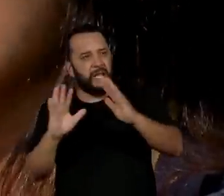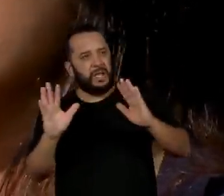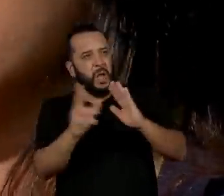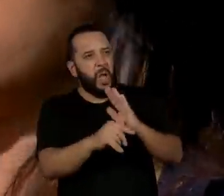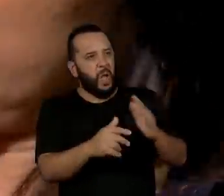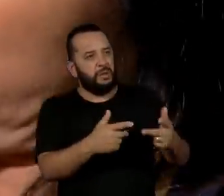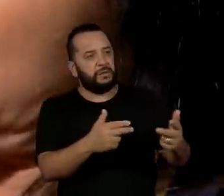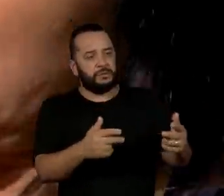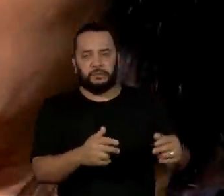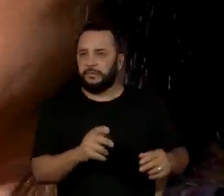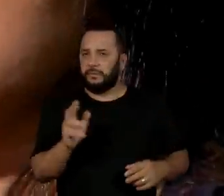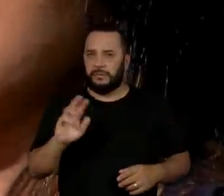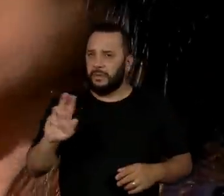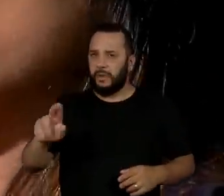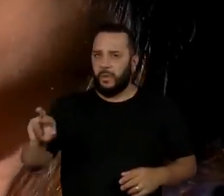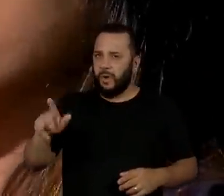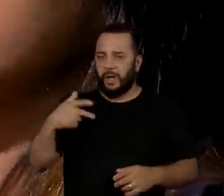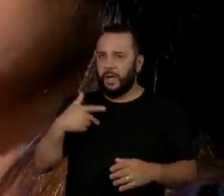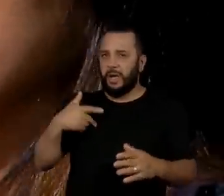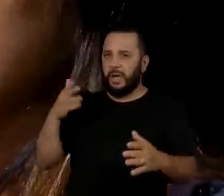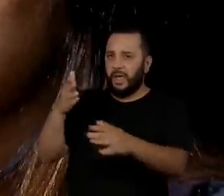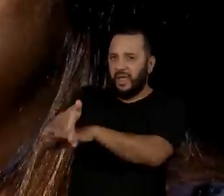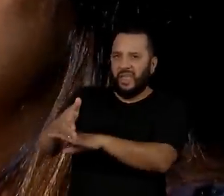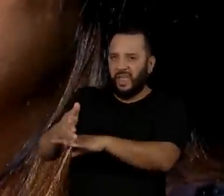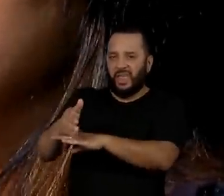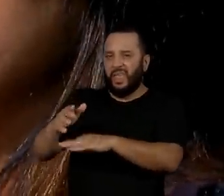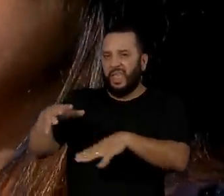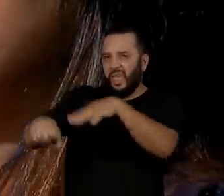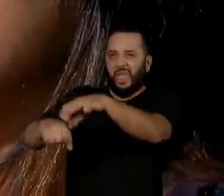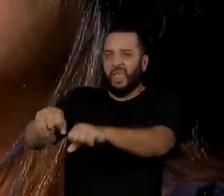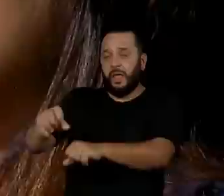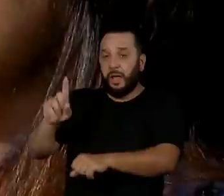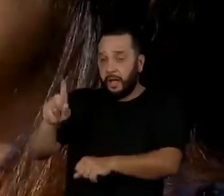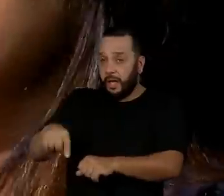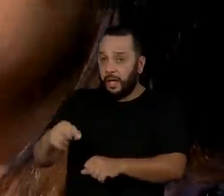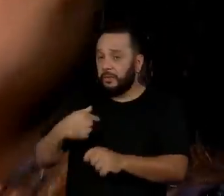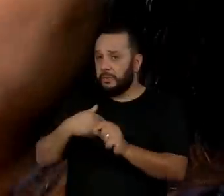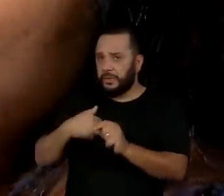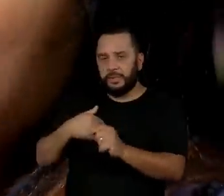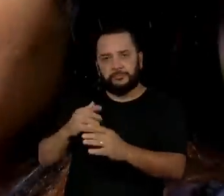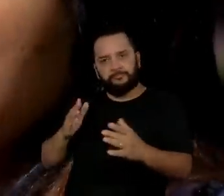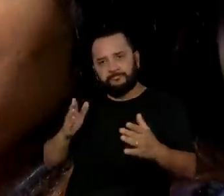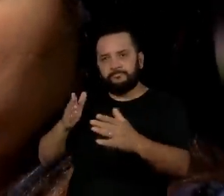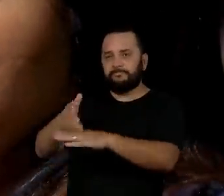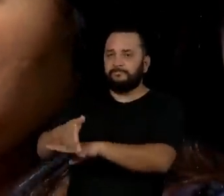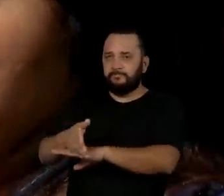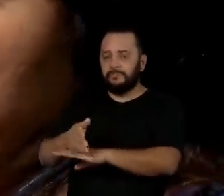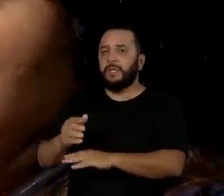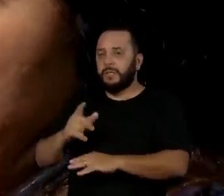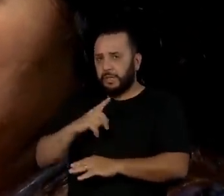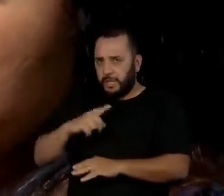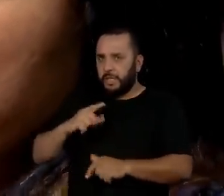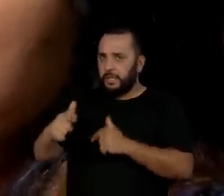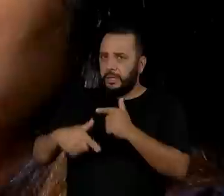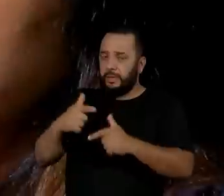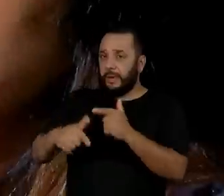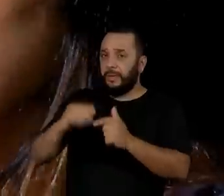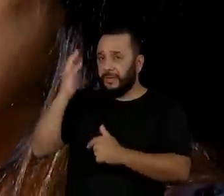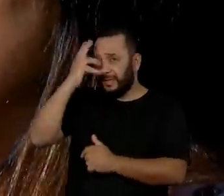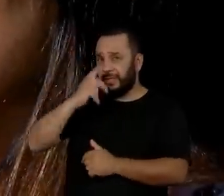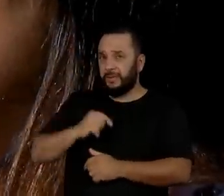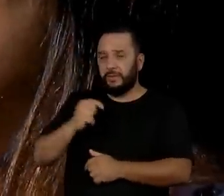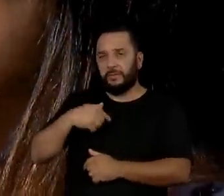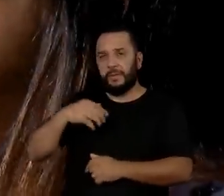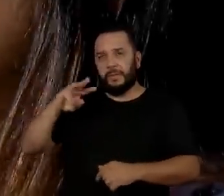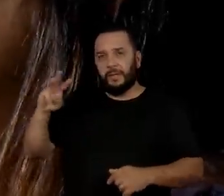não são invasões né são ocupações e trabalhos lindos que são feitos familiares de pessoas